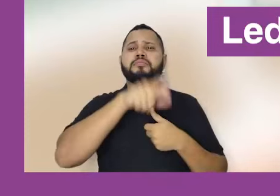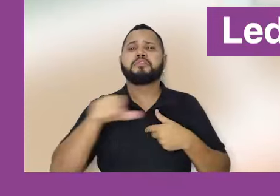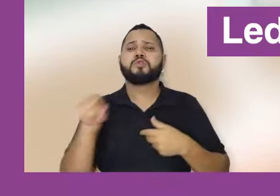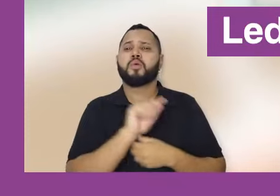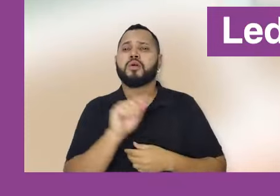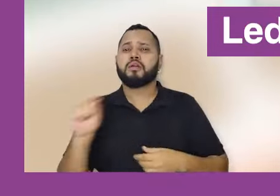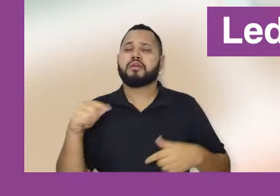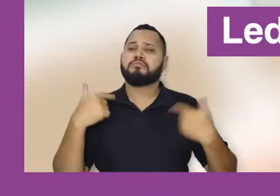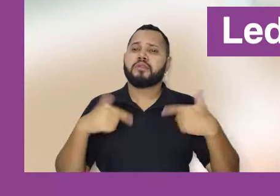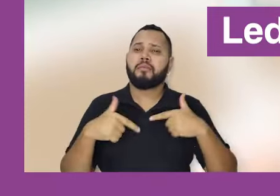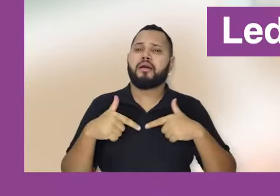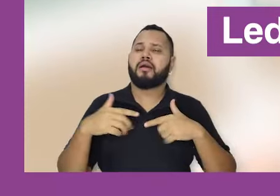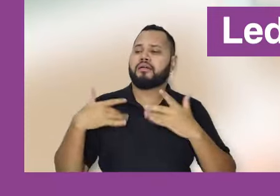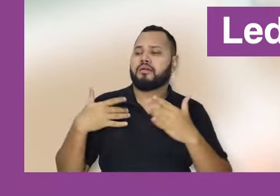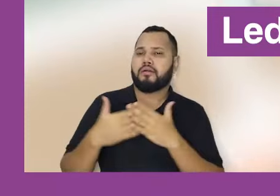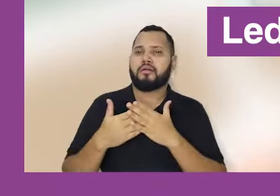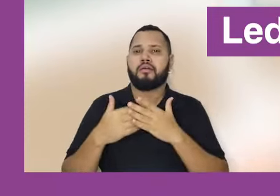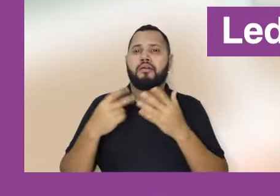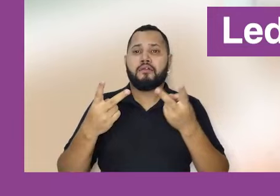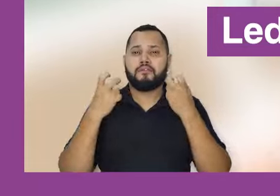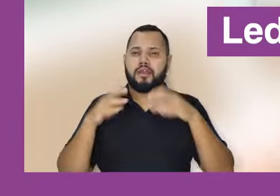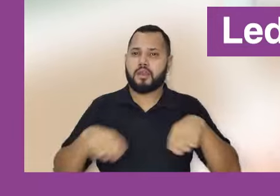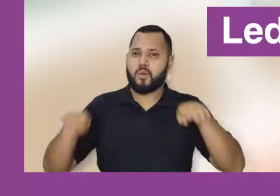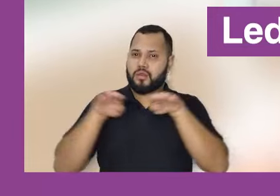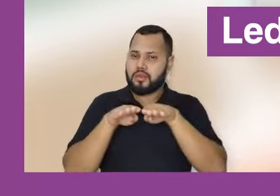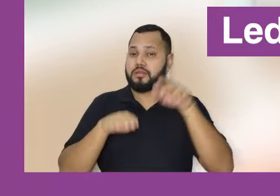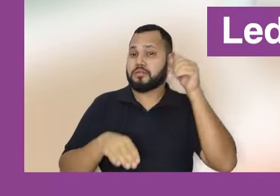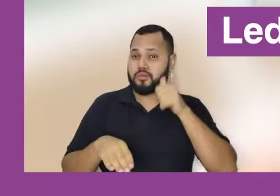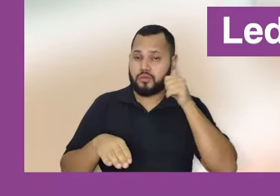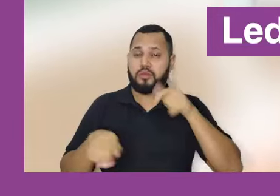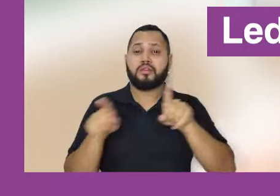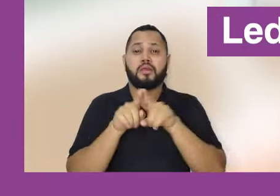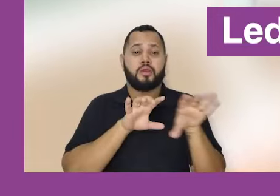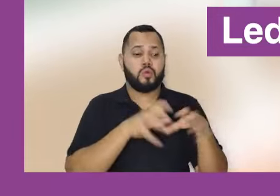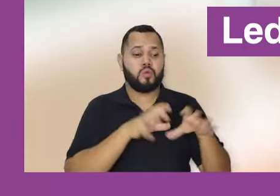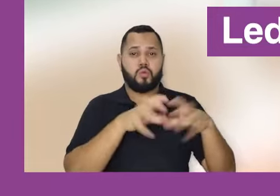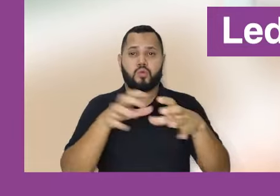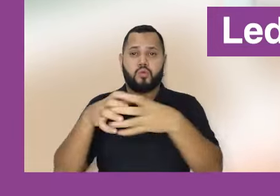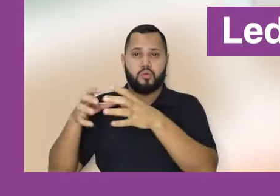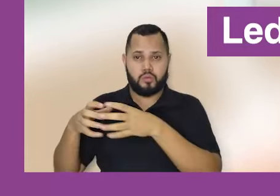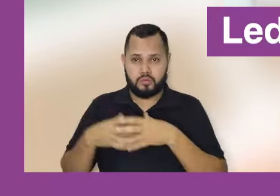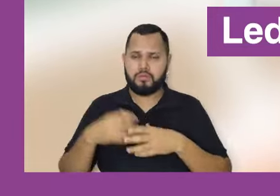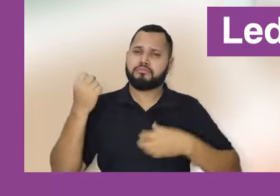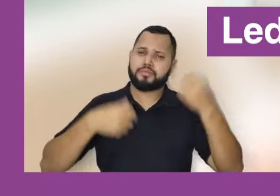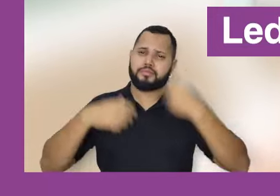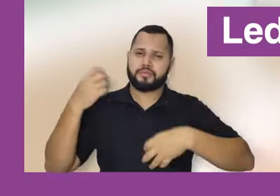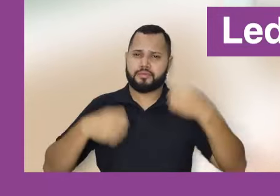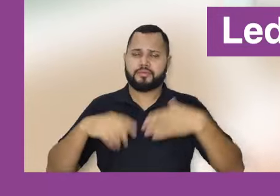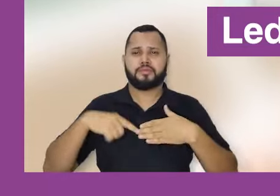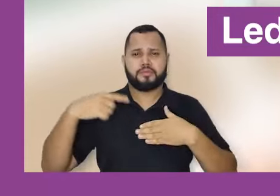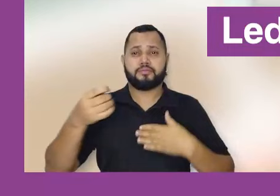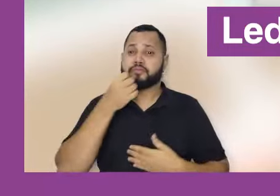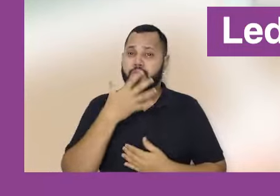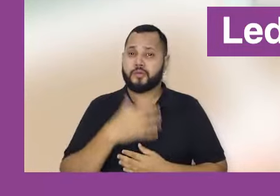com as práticas de carreira com olhar para Equidade das mulheres os grupos focos grupos e todas as coisas que você vai trazer